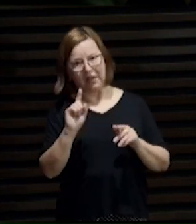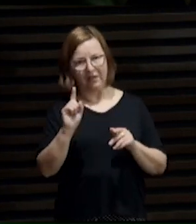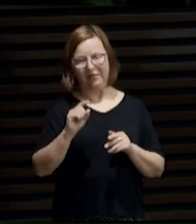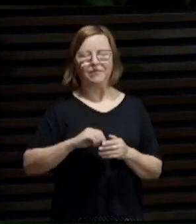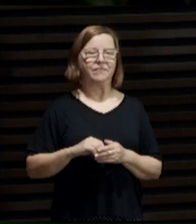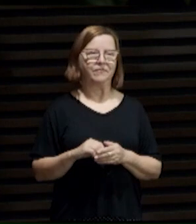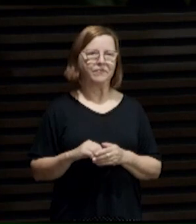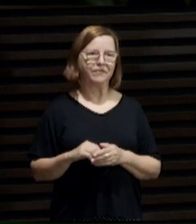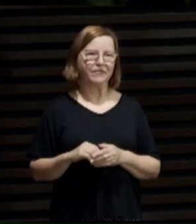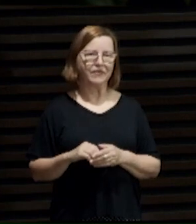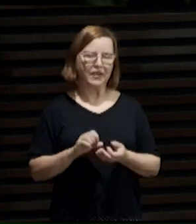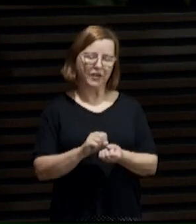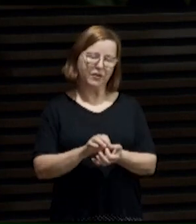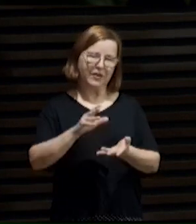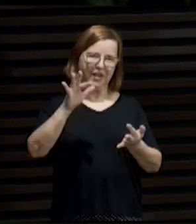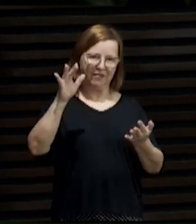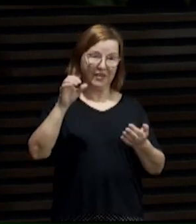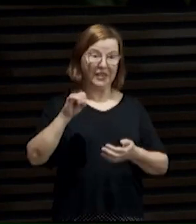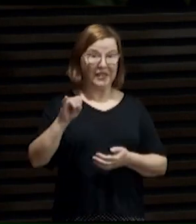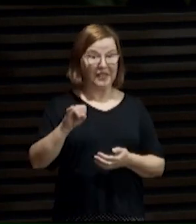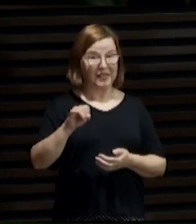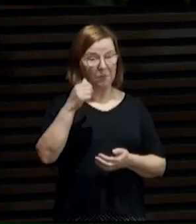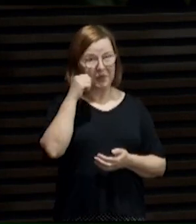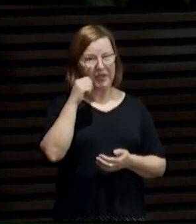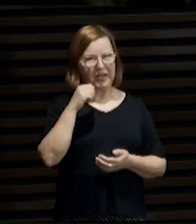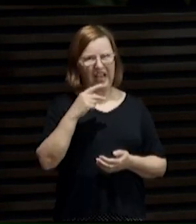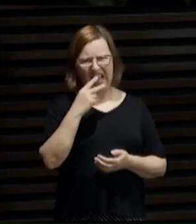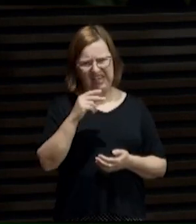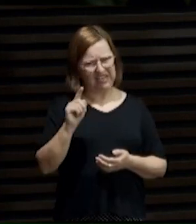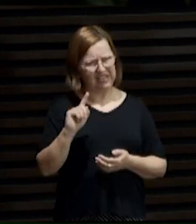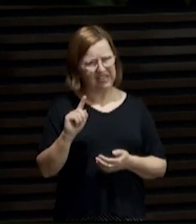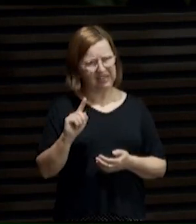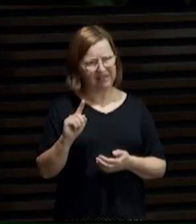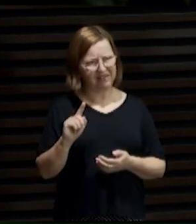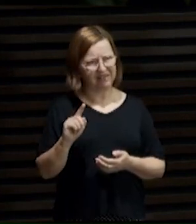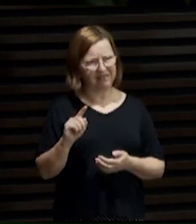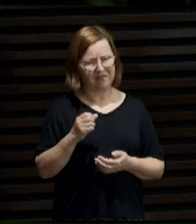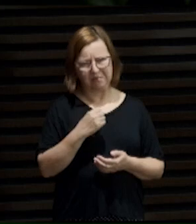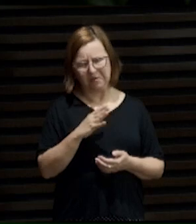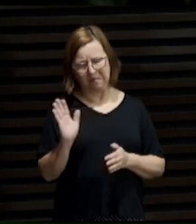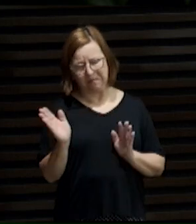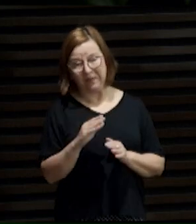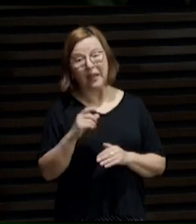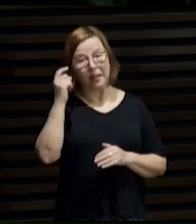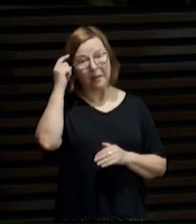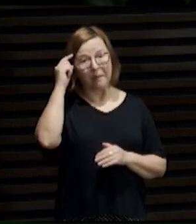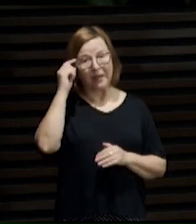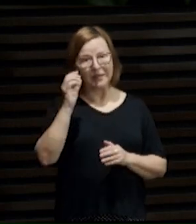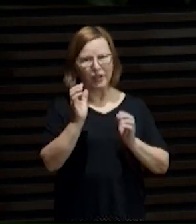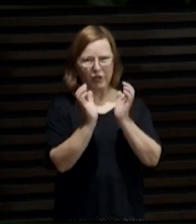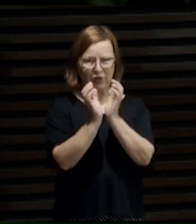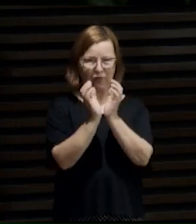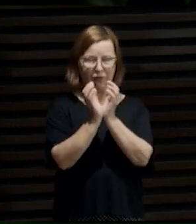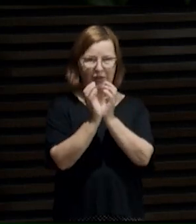Se a mulher acha que isso é pejorativo, pense, por exemplo, num vaso que era